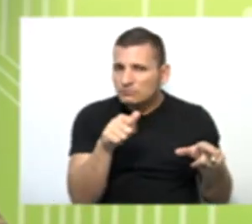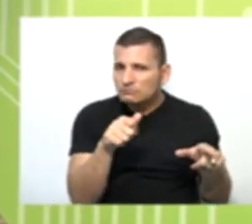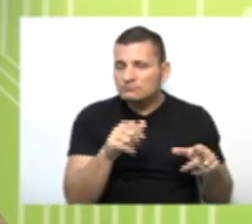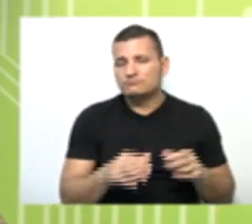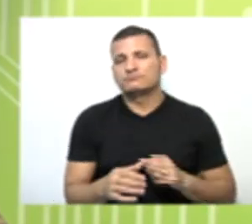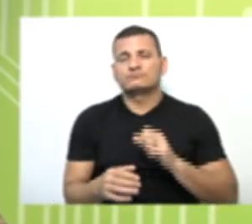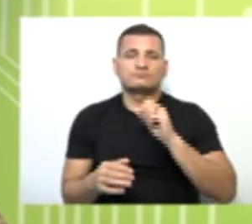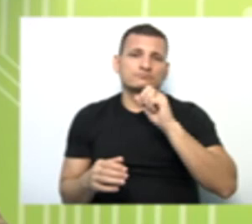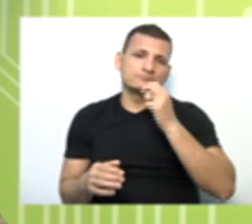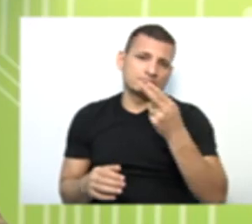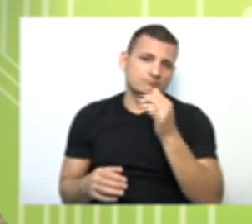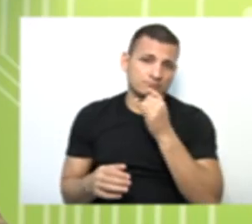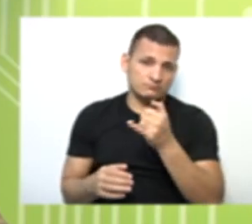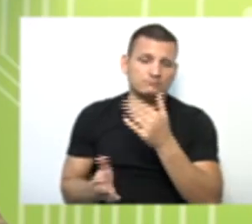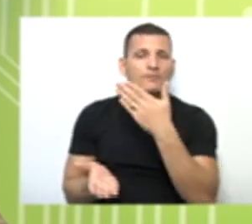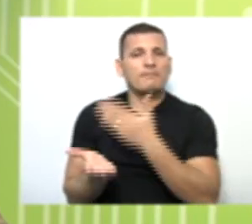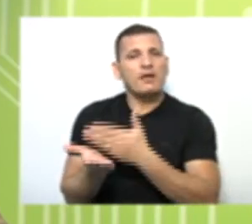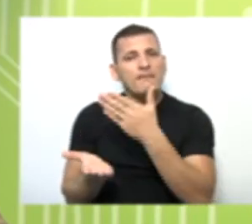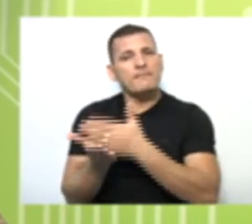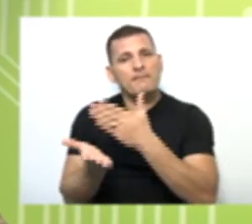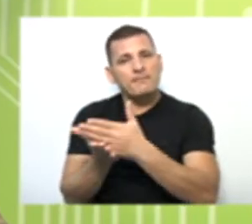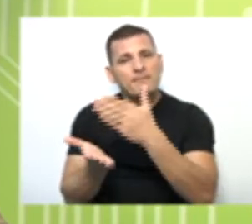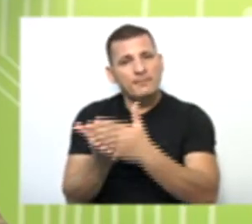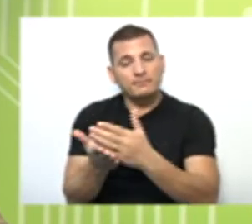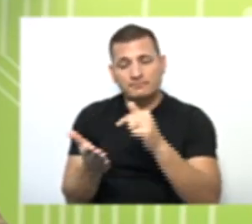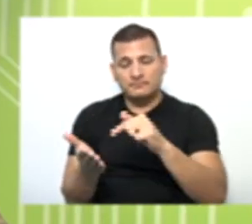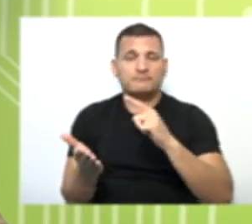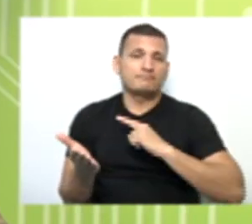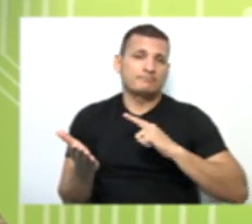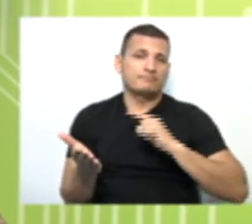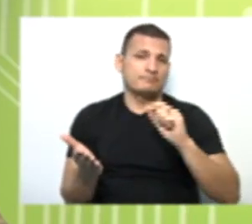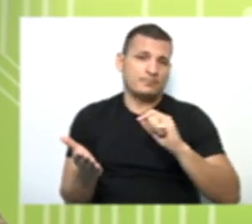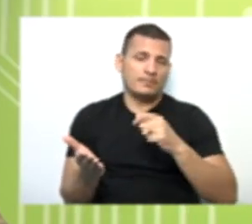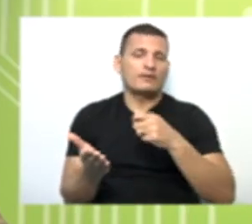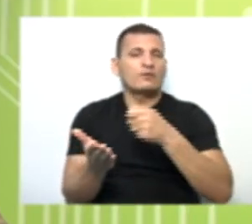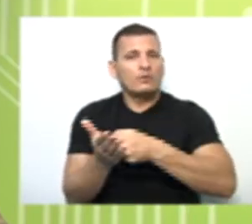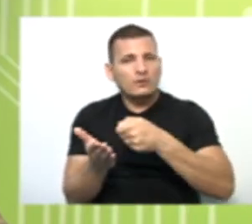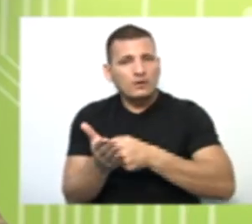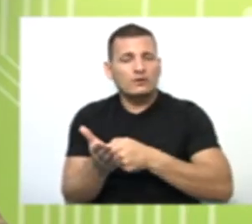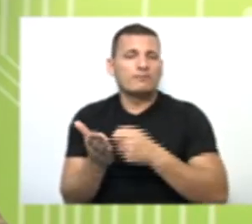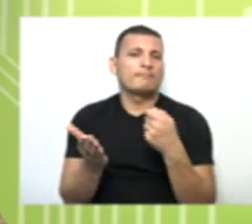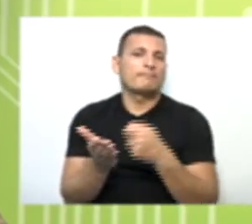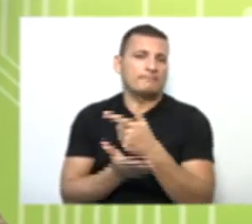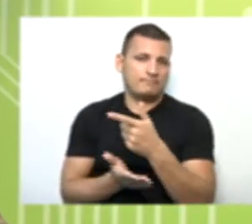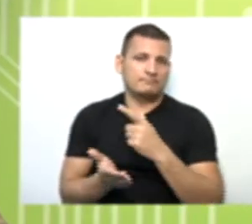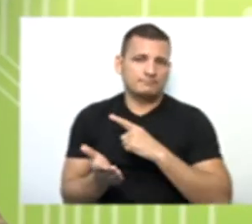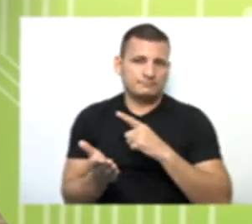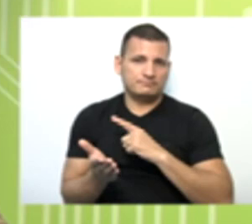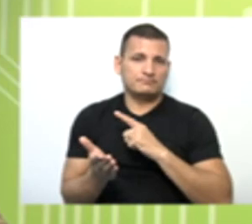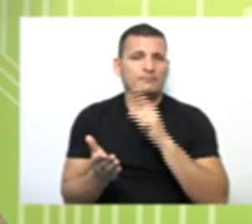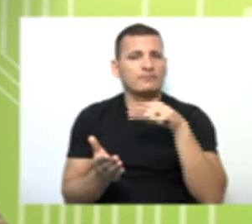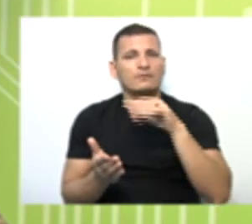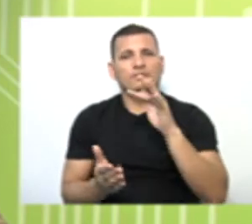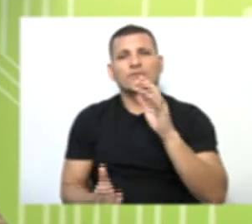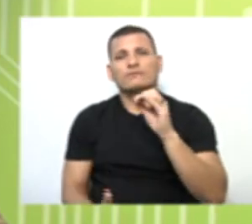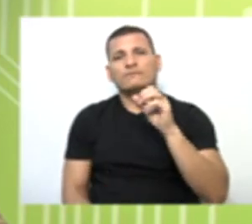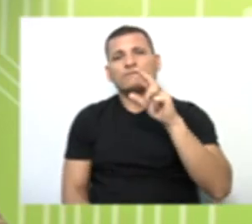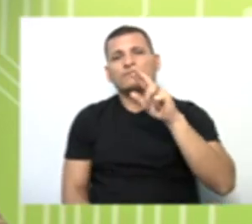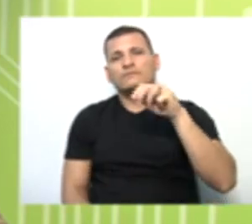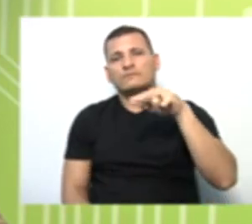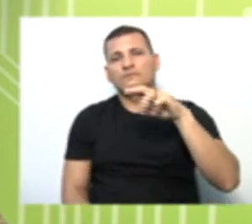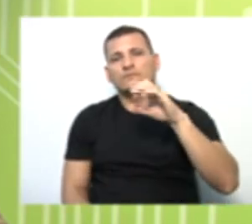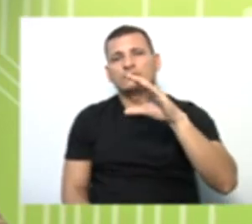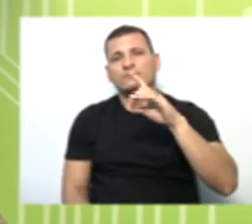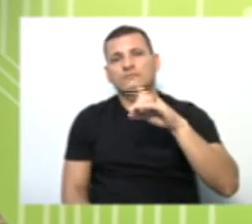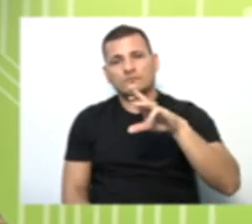quê? Gerou uma obrigações a pagar, que é chamado de fornecedores. Lembrando que quando a empresa